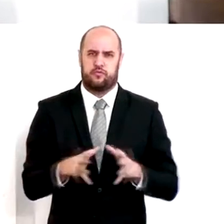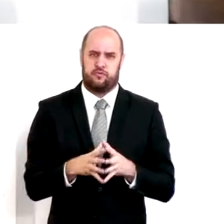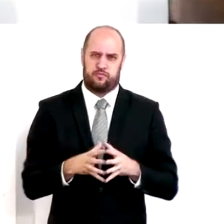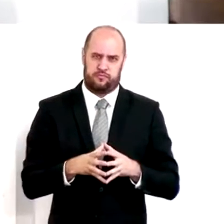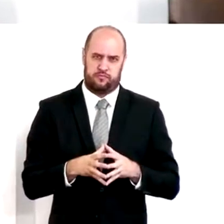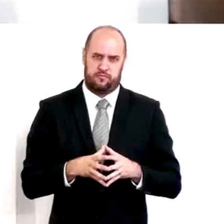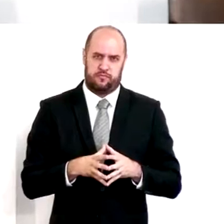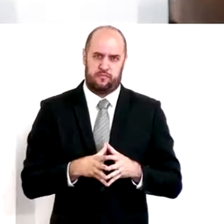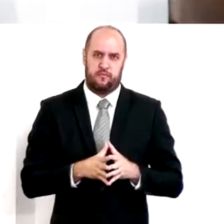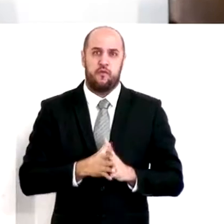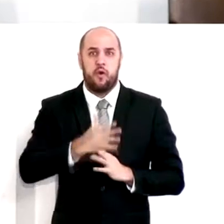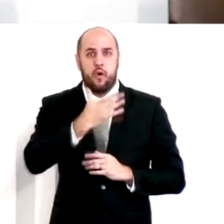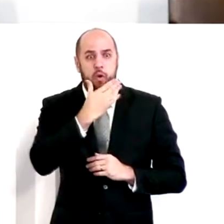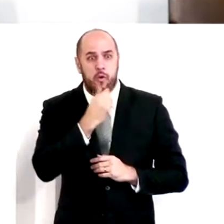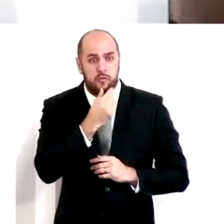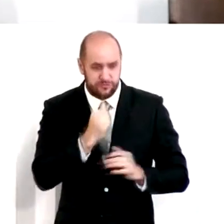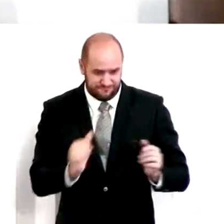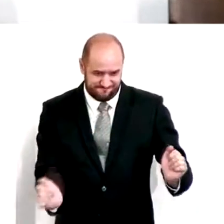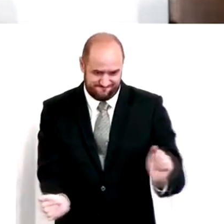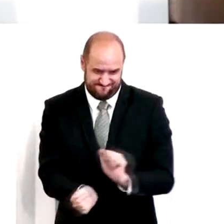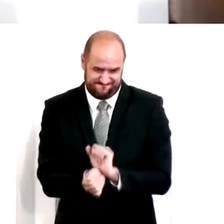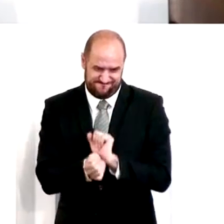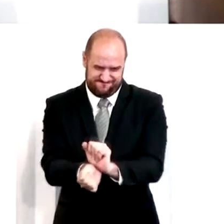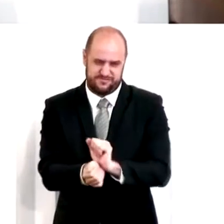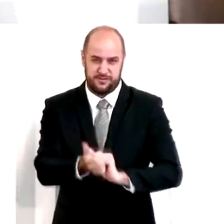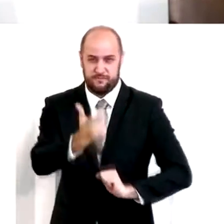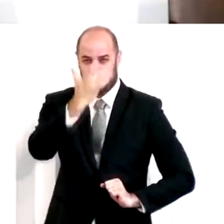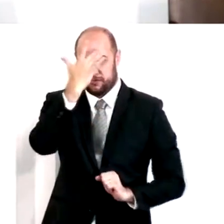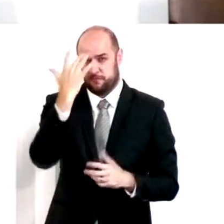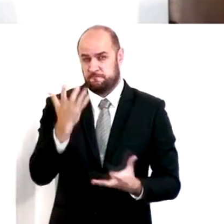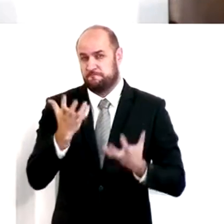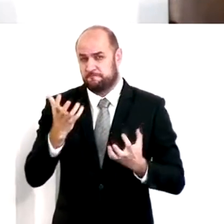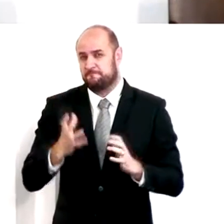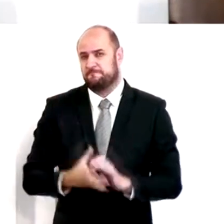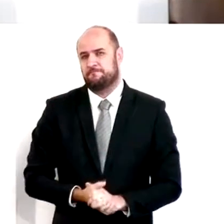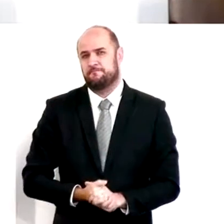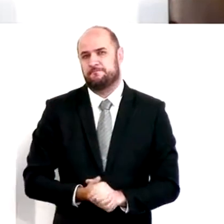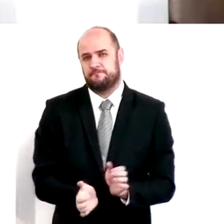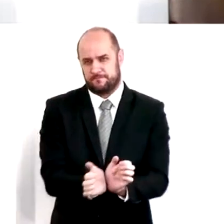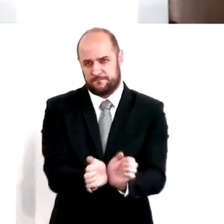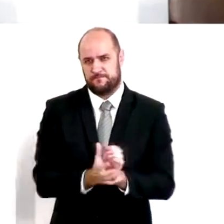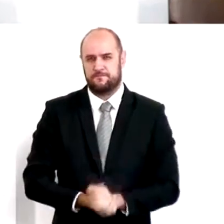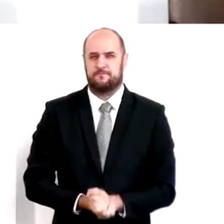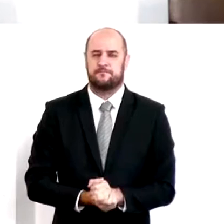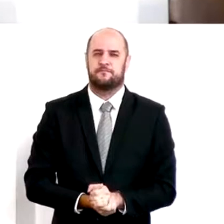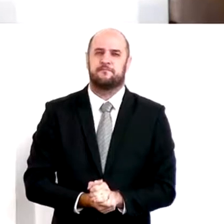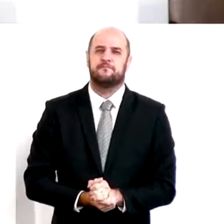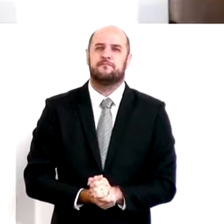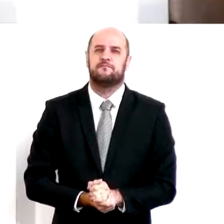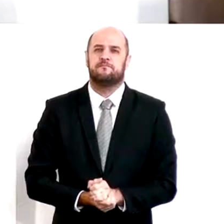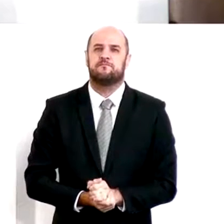ele escravizaria aqueles que ele quisesse manter como escravo. Exemplo de